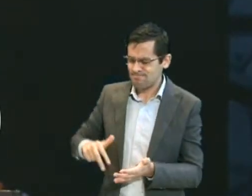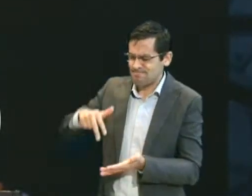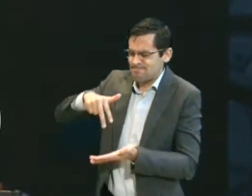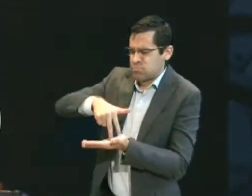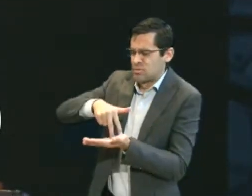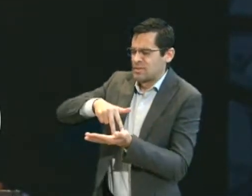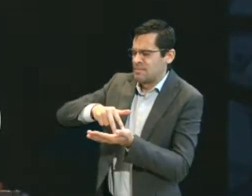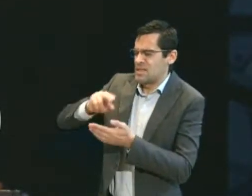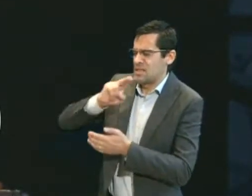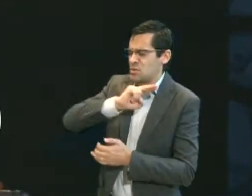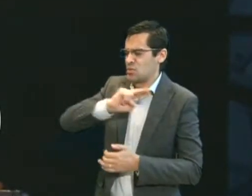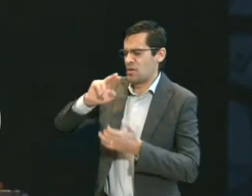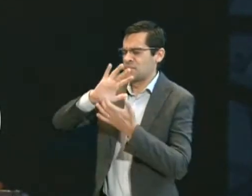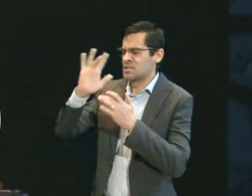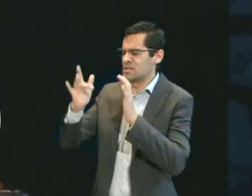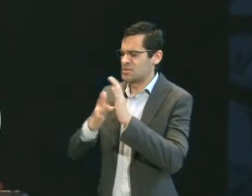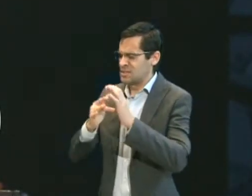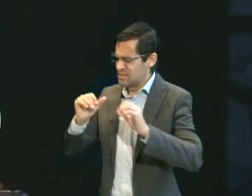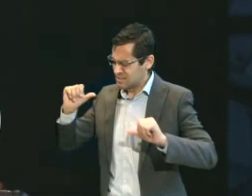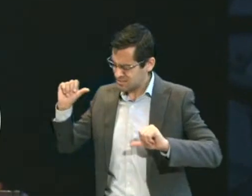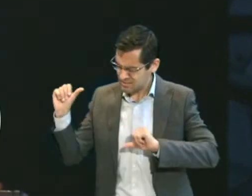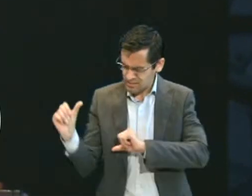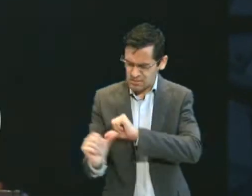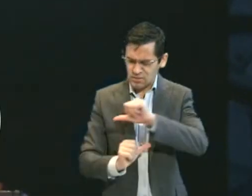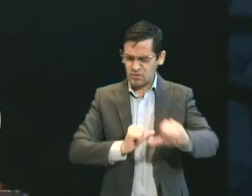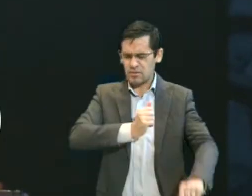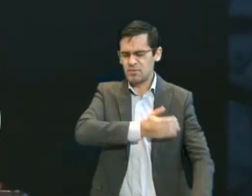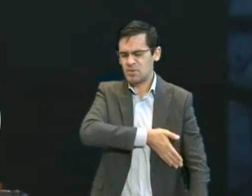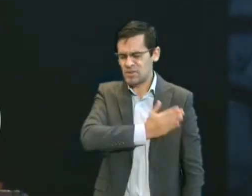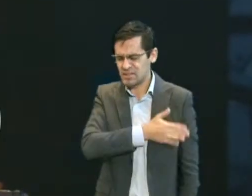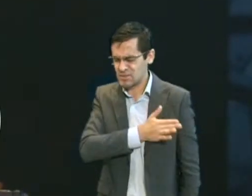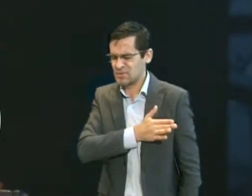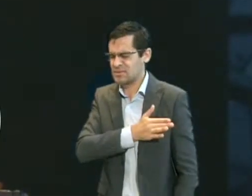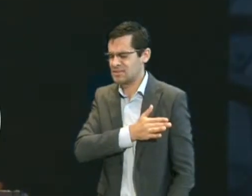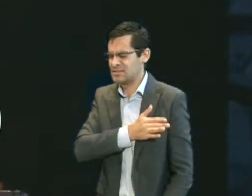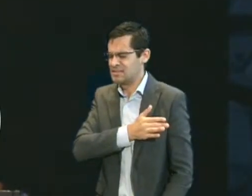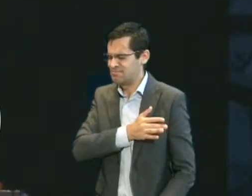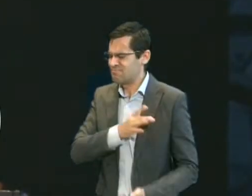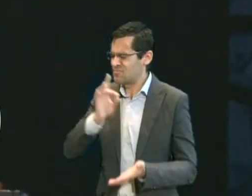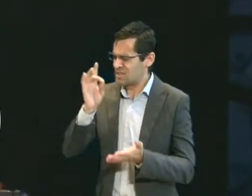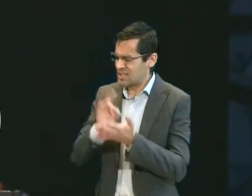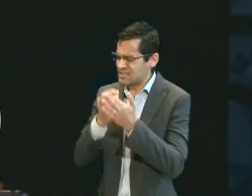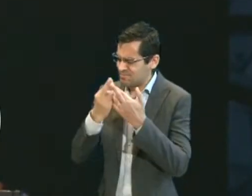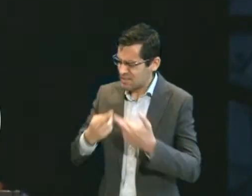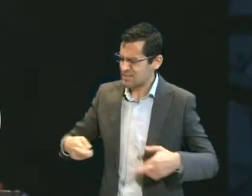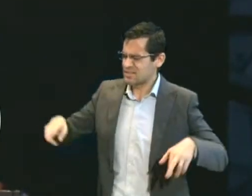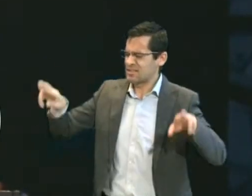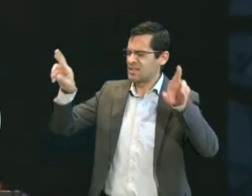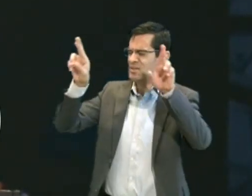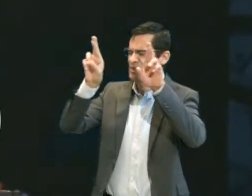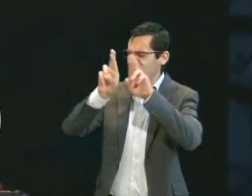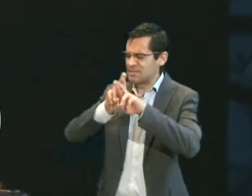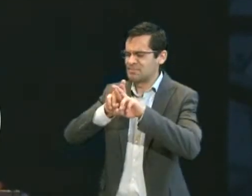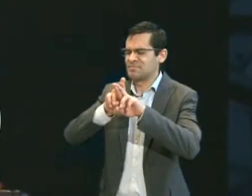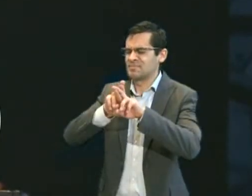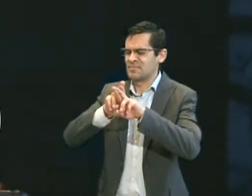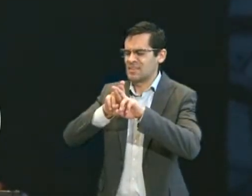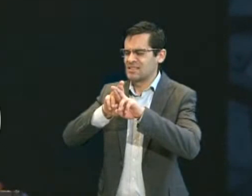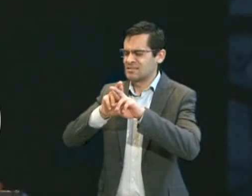de Jesus. Transforma corações, quebranta, renova,